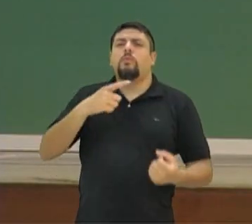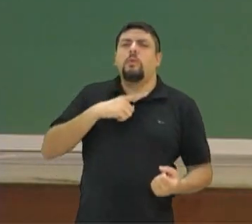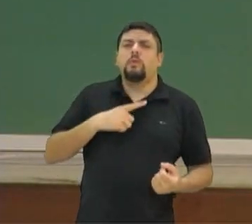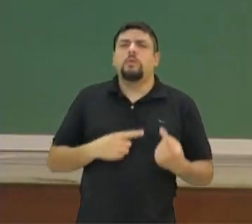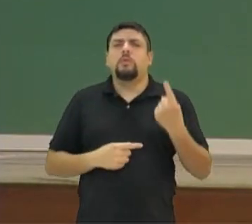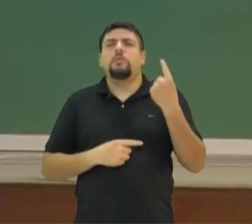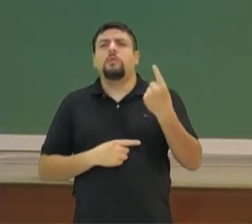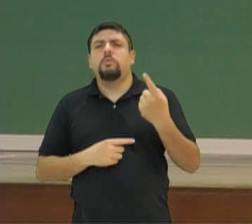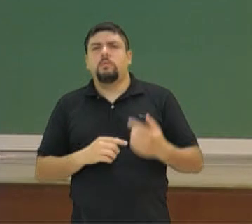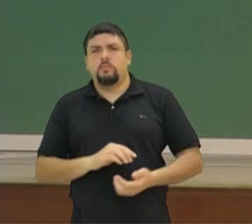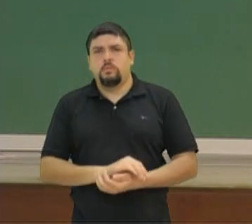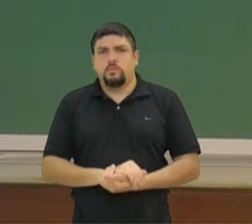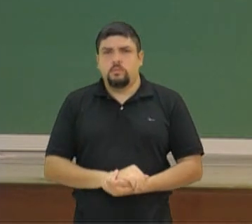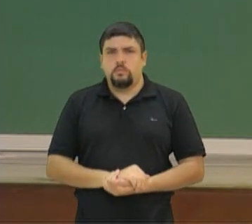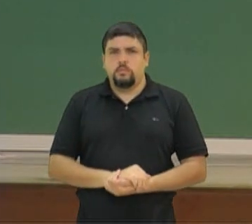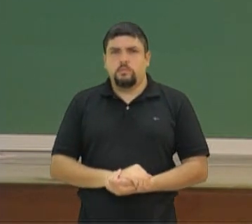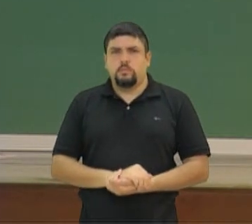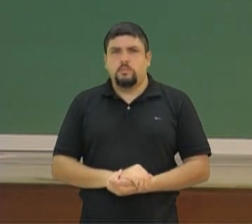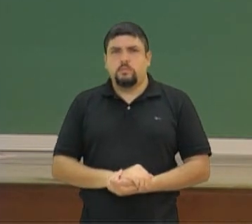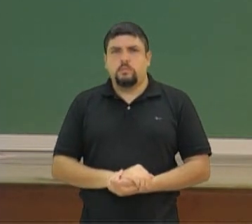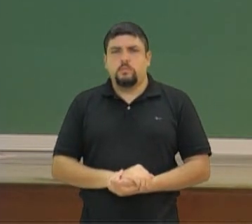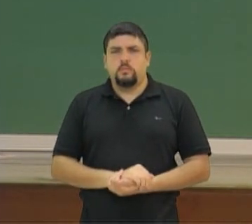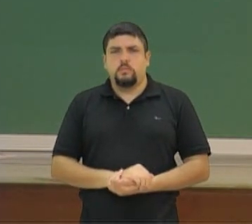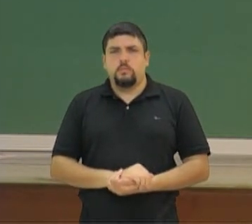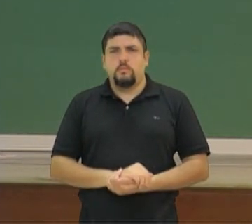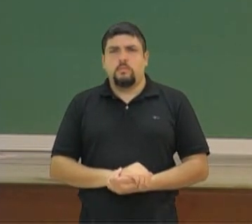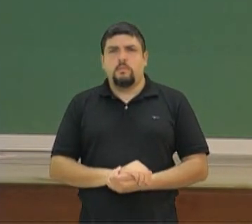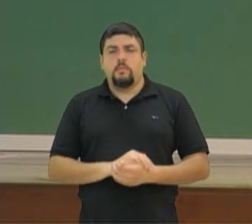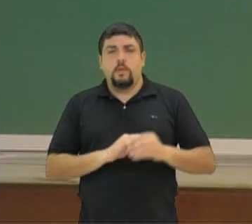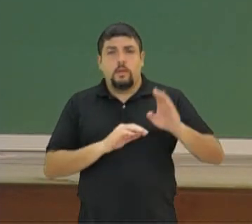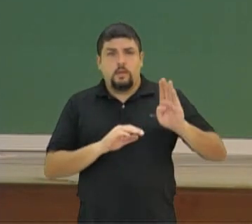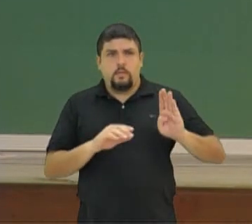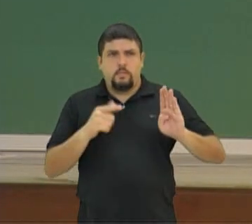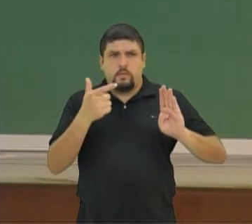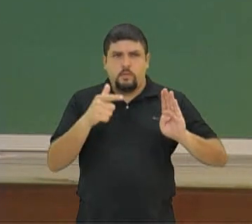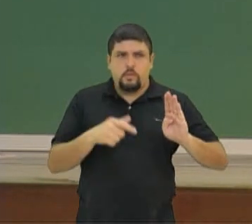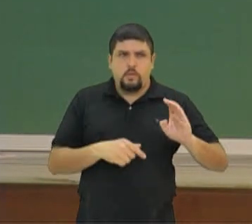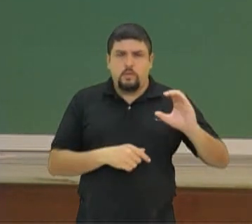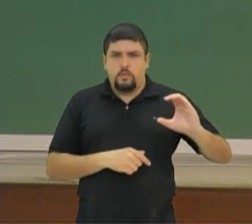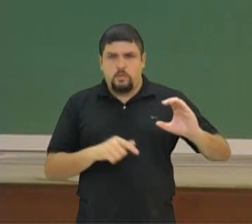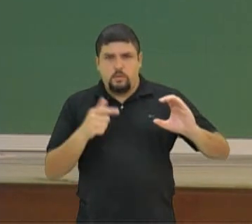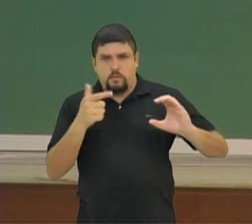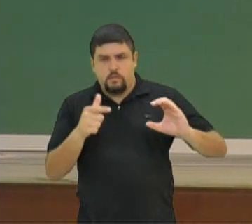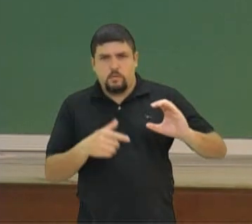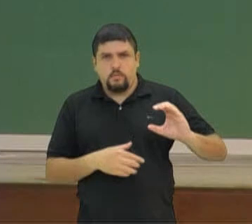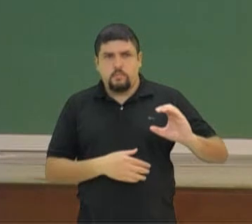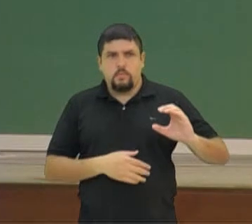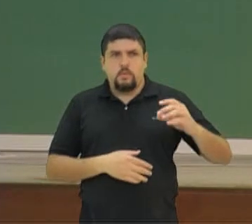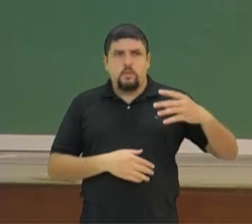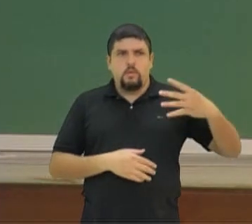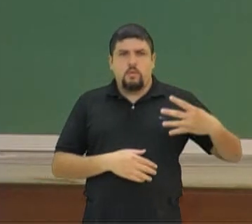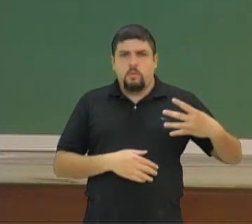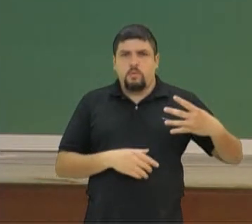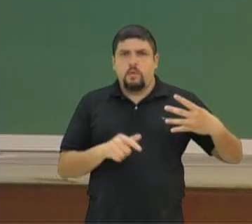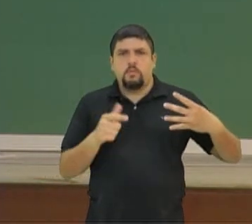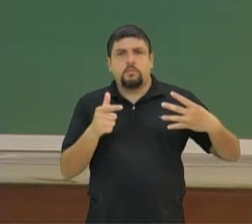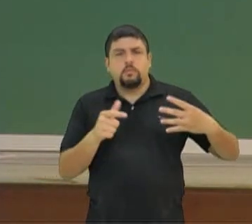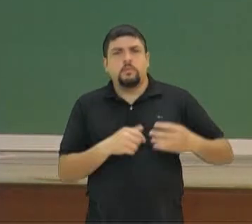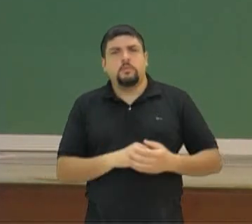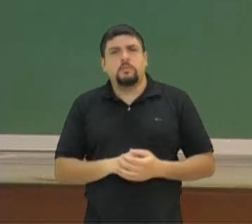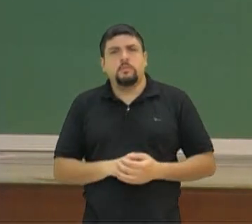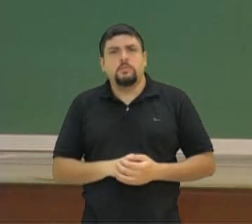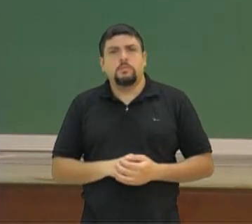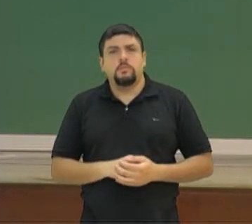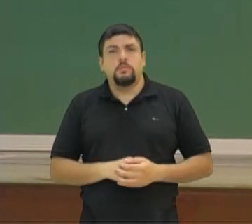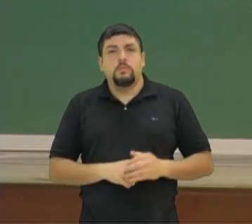como dominante. O primeiro tem, o segundo não tem, o terceiro não tem e o quarto não tem porque é menos 1. Gente,